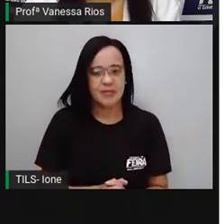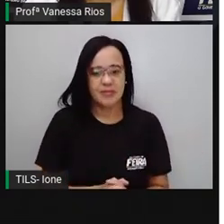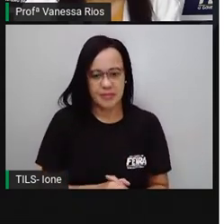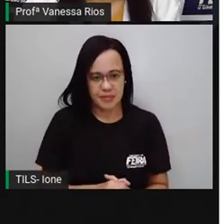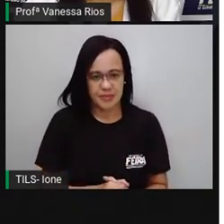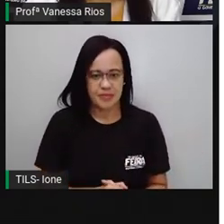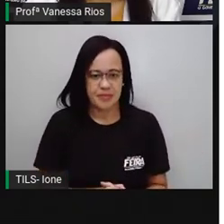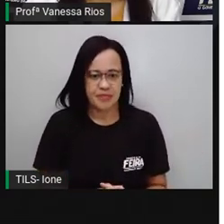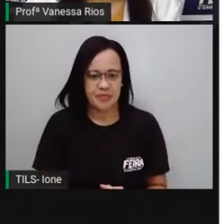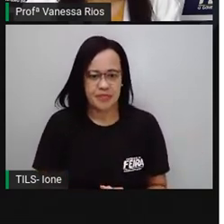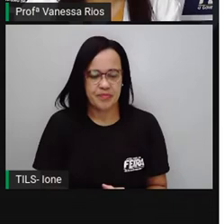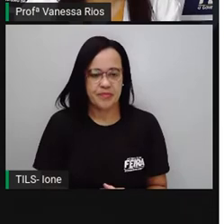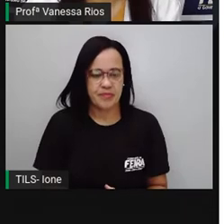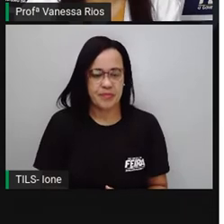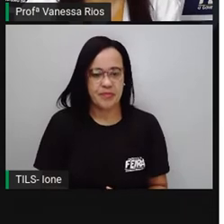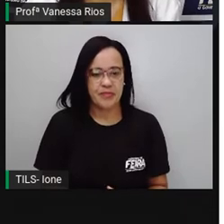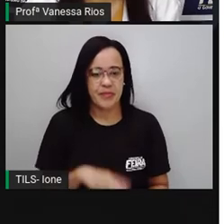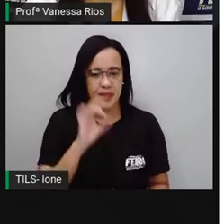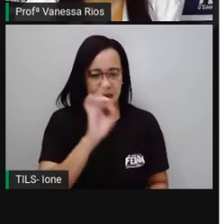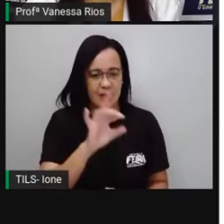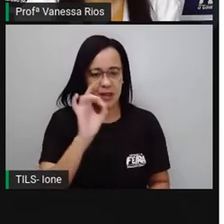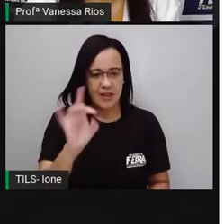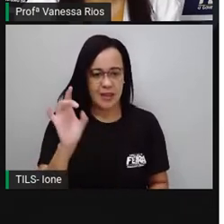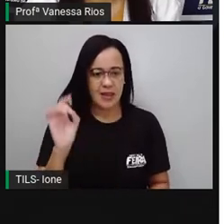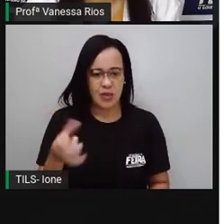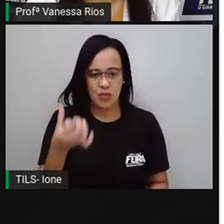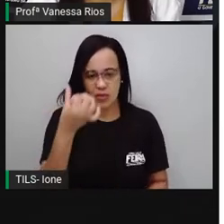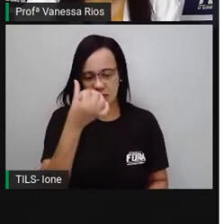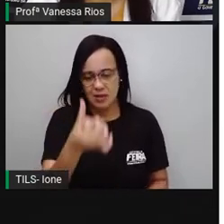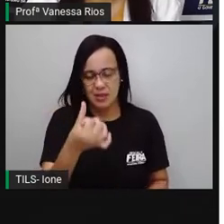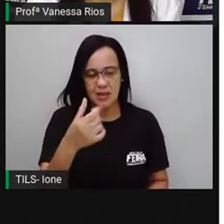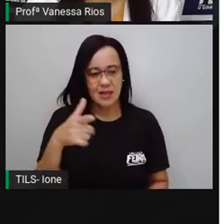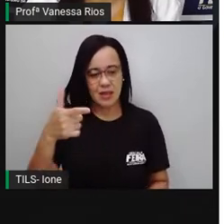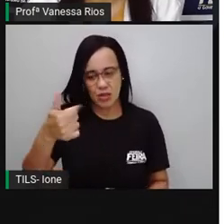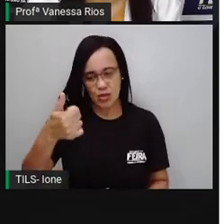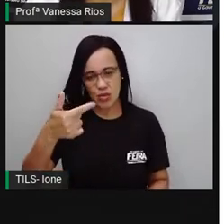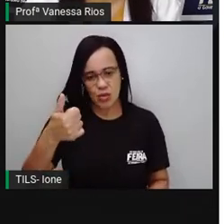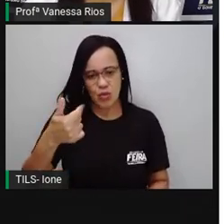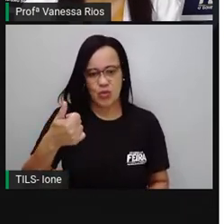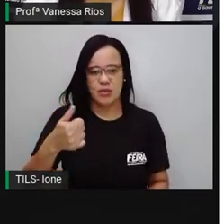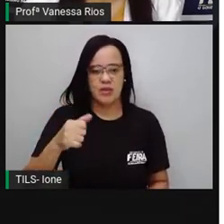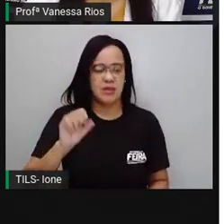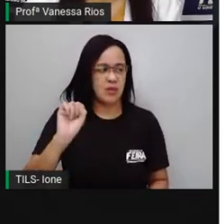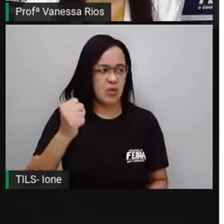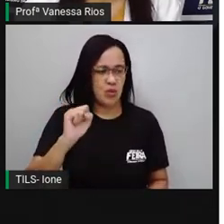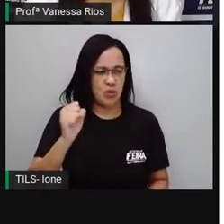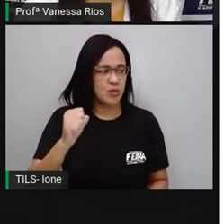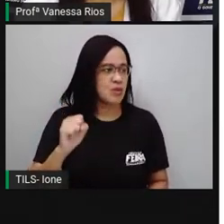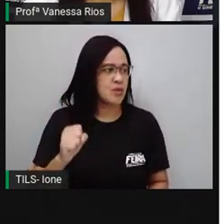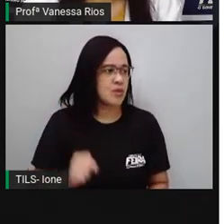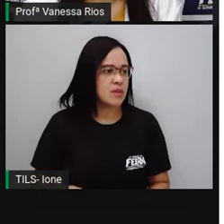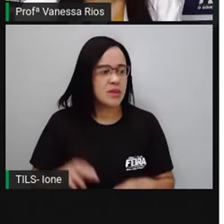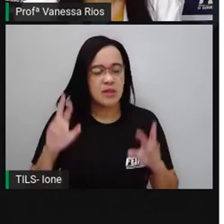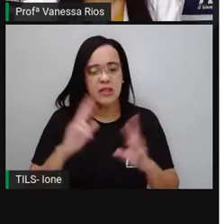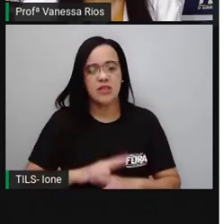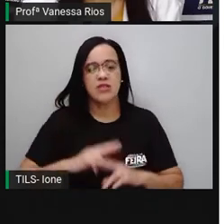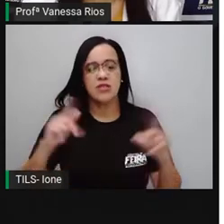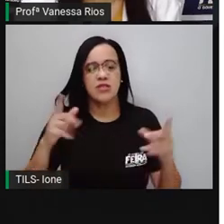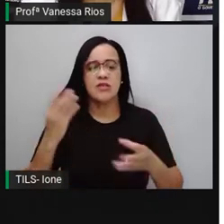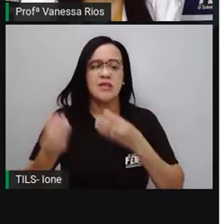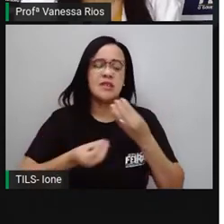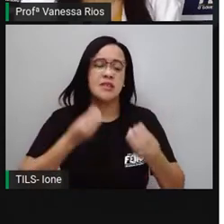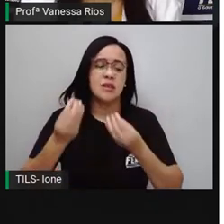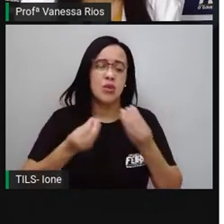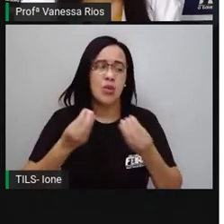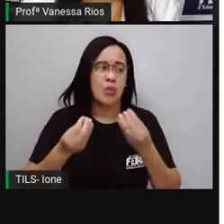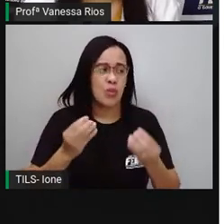também 8 vértices, assim como o cubo, né? A diferença é que as faces lá do cubo são